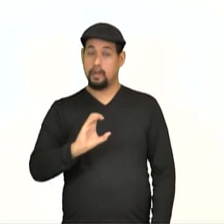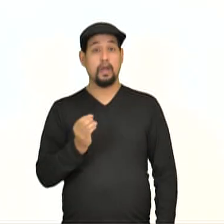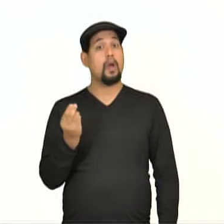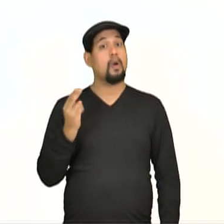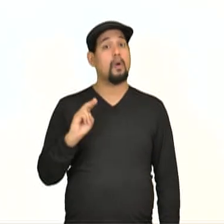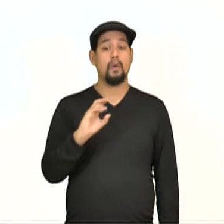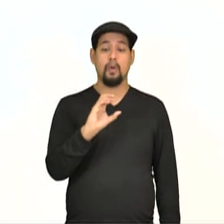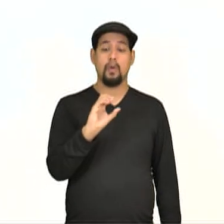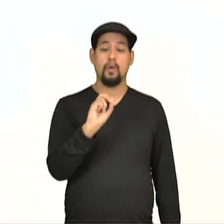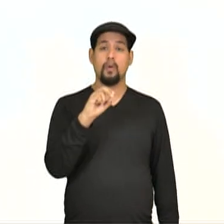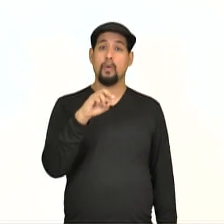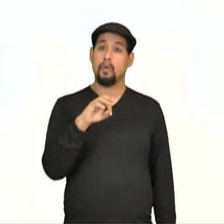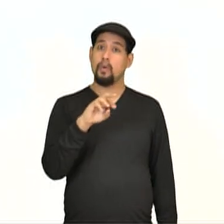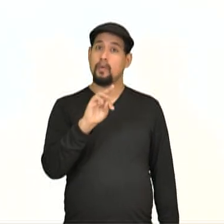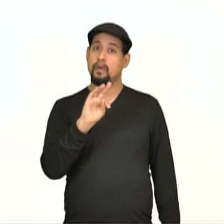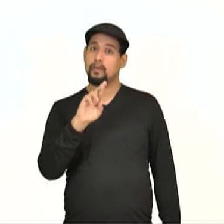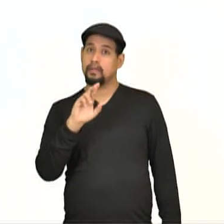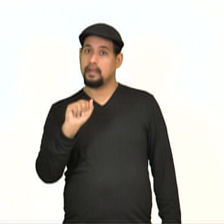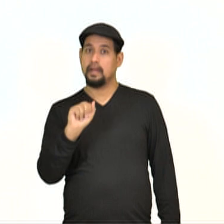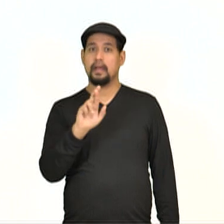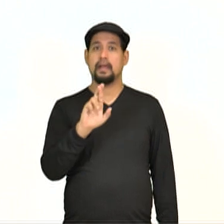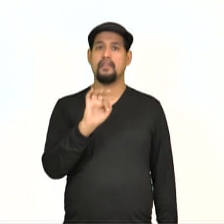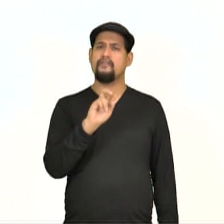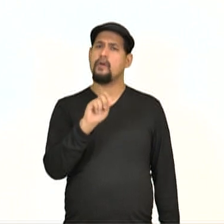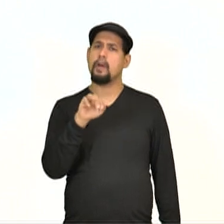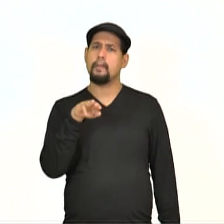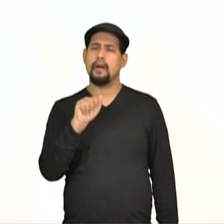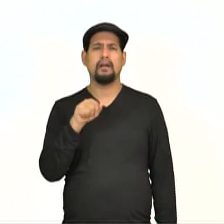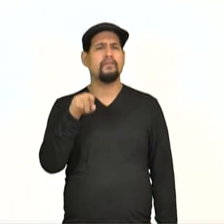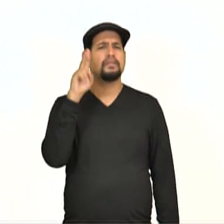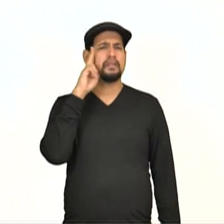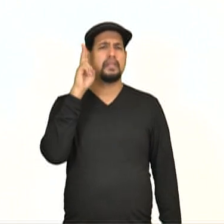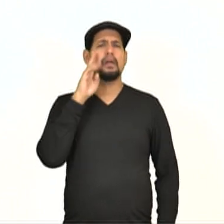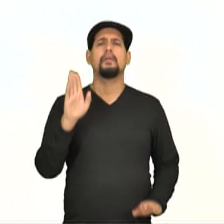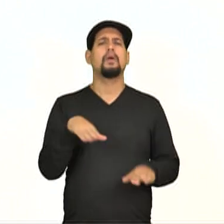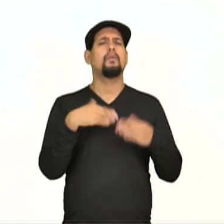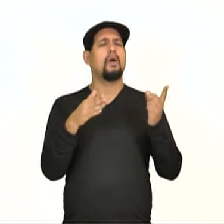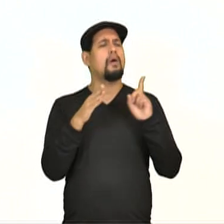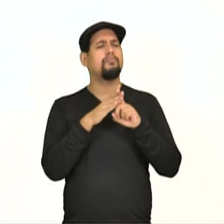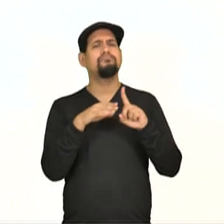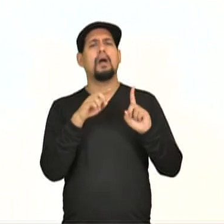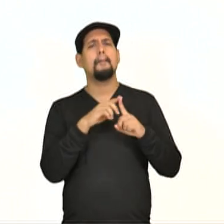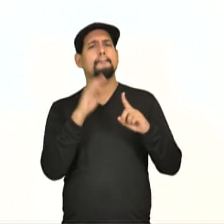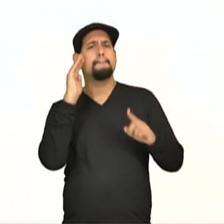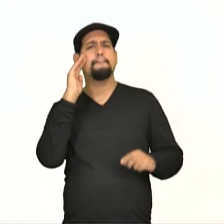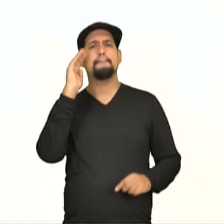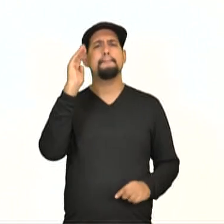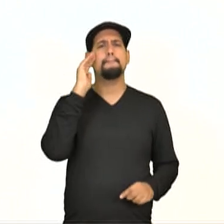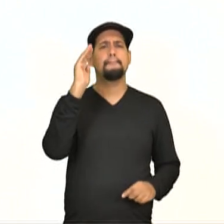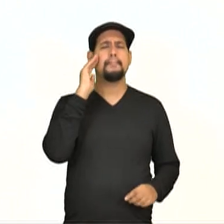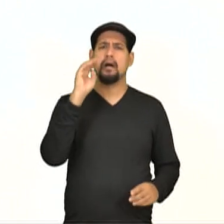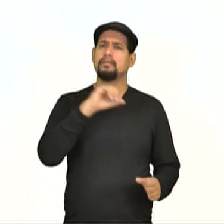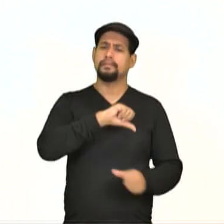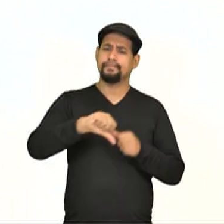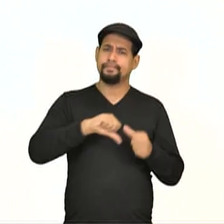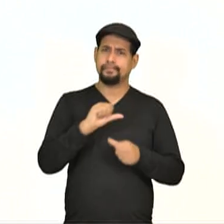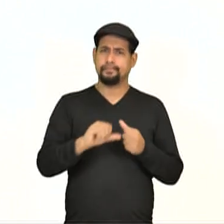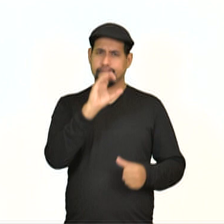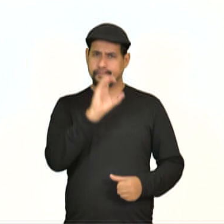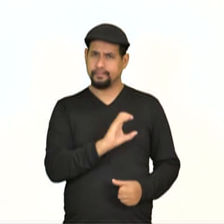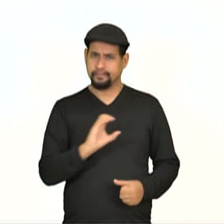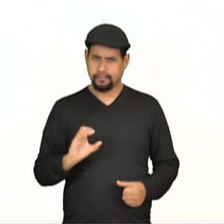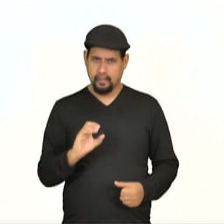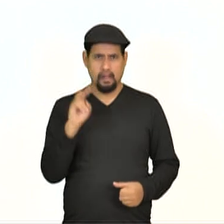Contra-Reforma. Você lembra quais as principais críticas da Reforma Protestante à Igreja